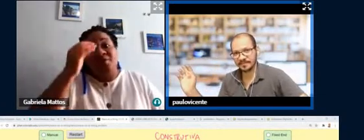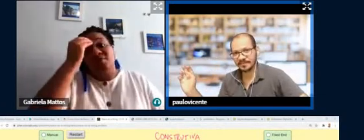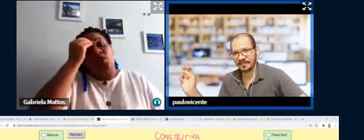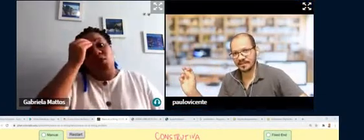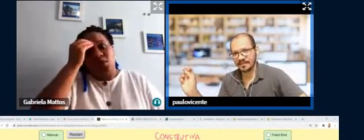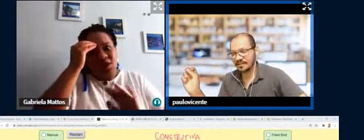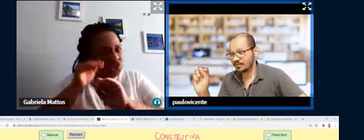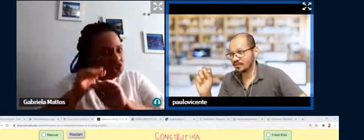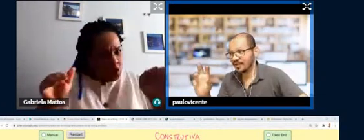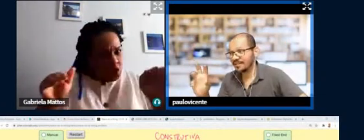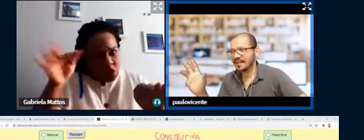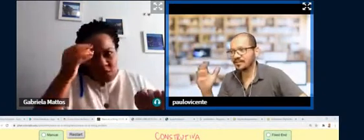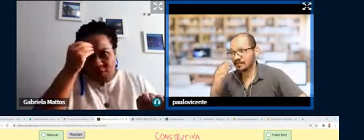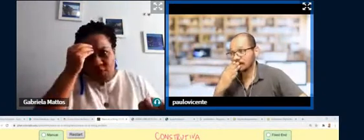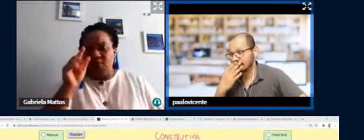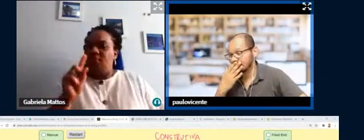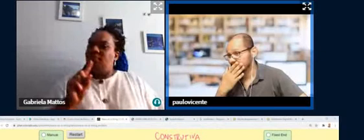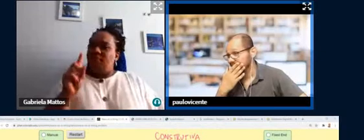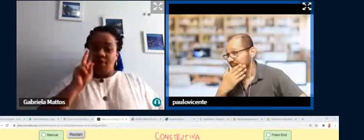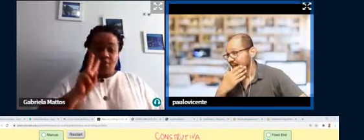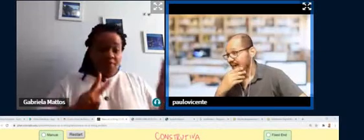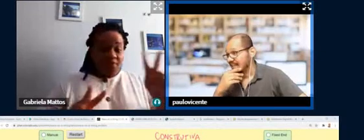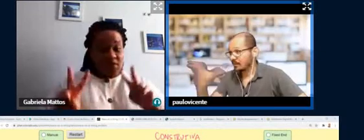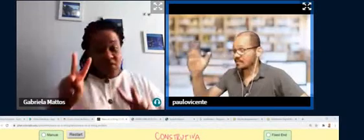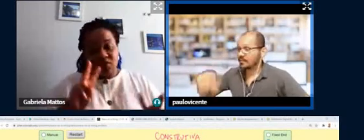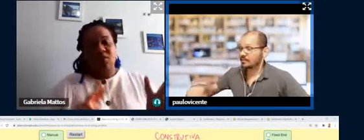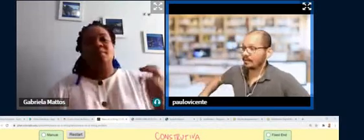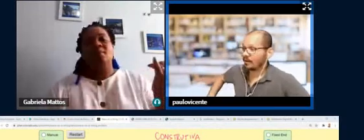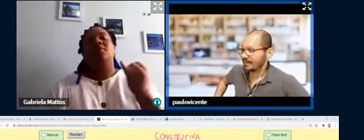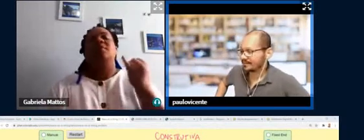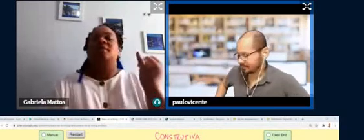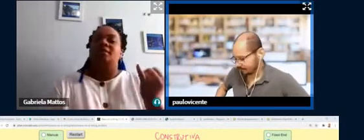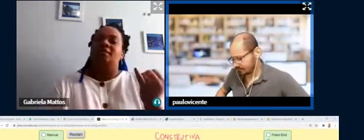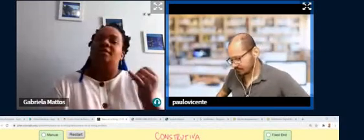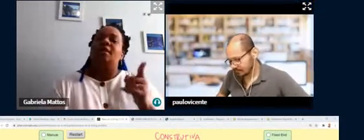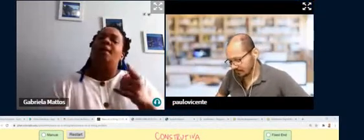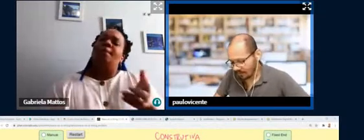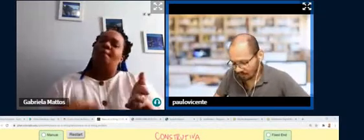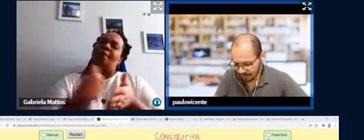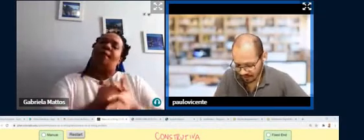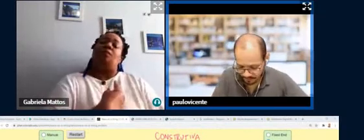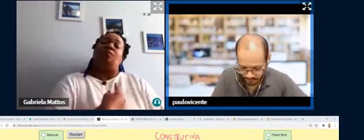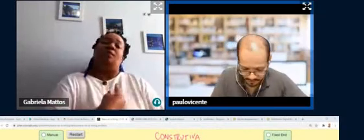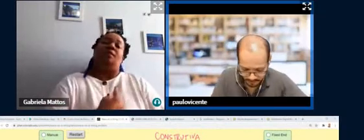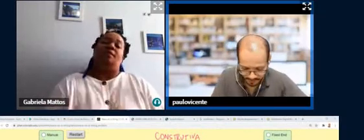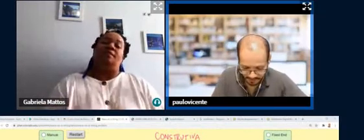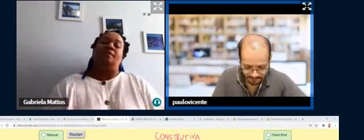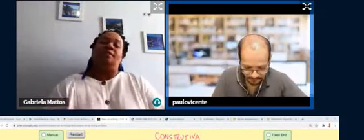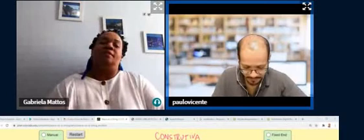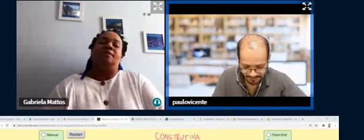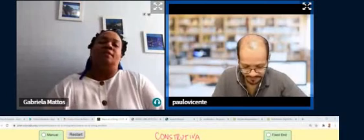ajudar. Então, visualizar isso é importante. Aí você pode se perguntar, Paulo, mas onde é que isso é